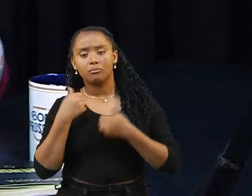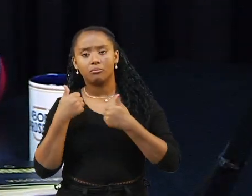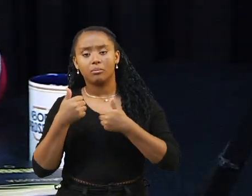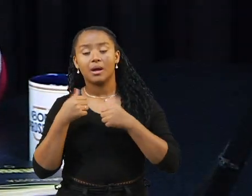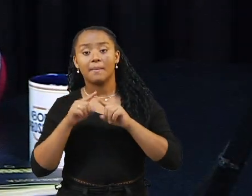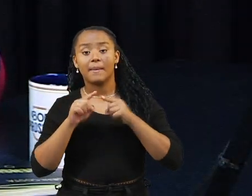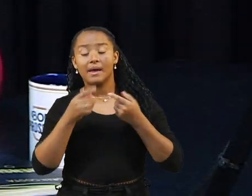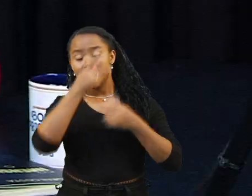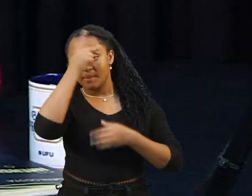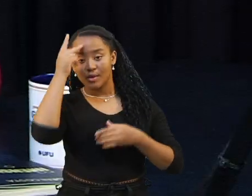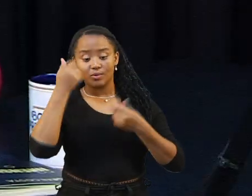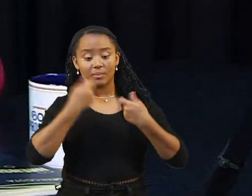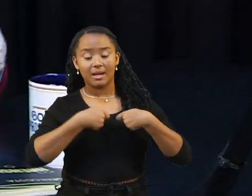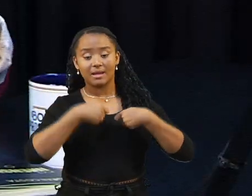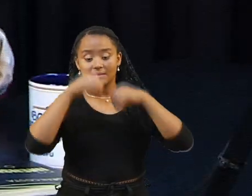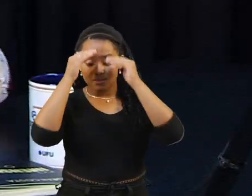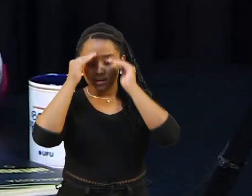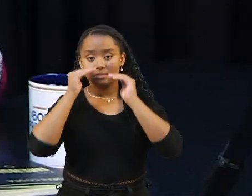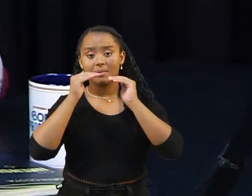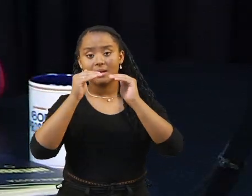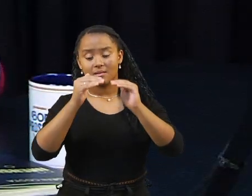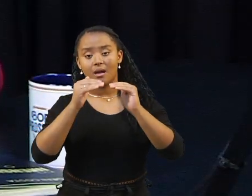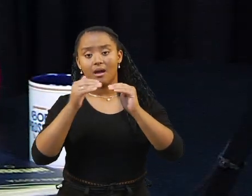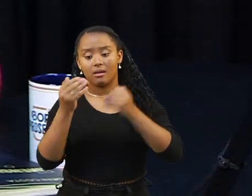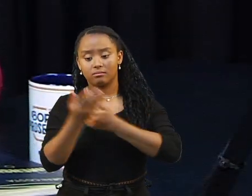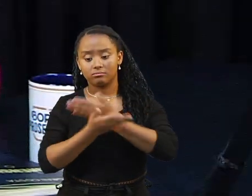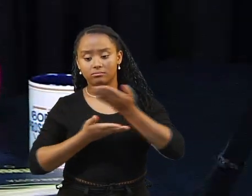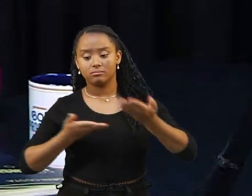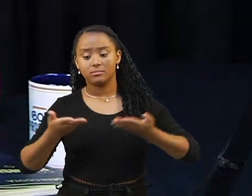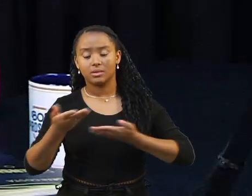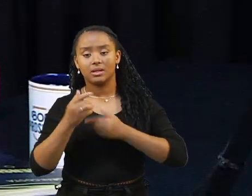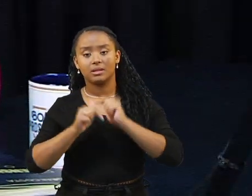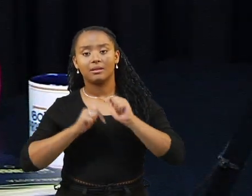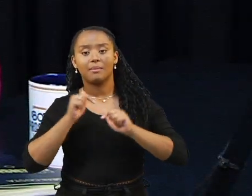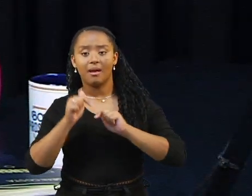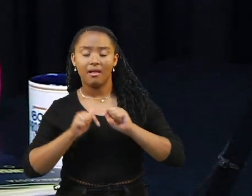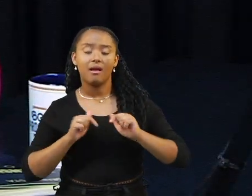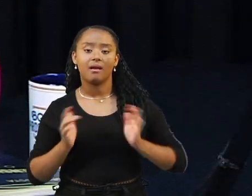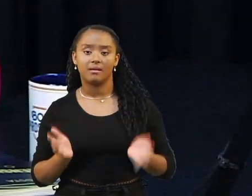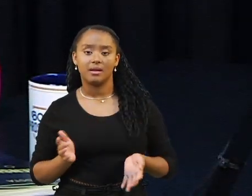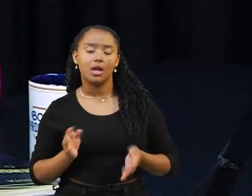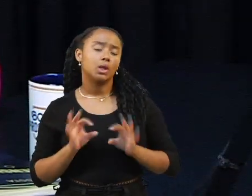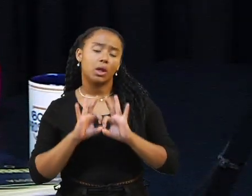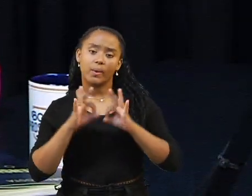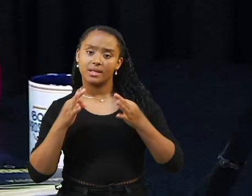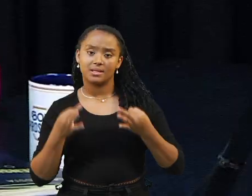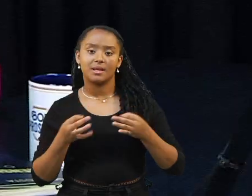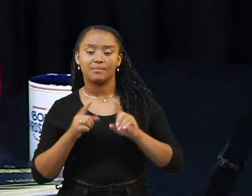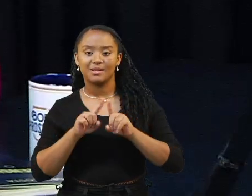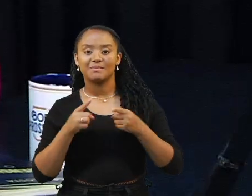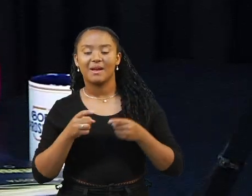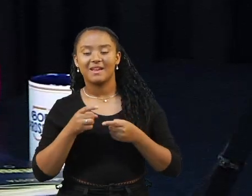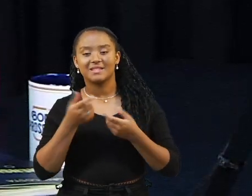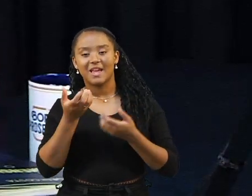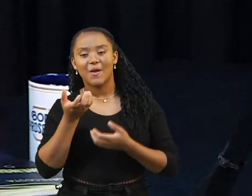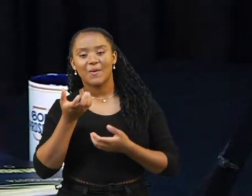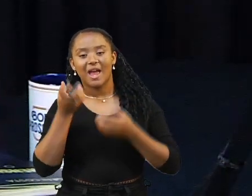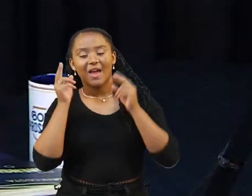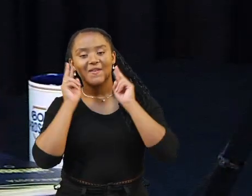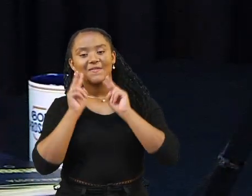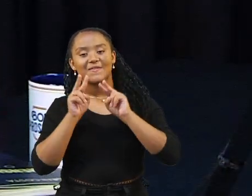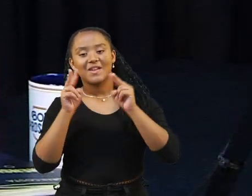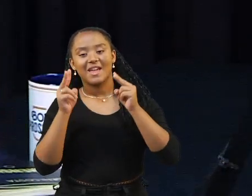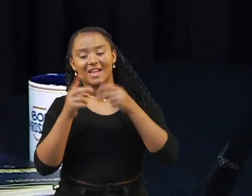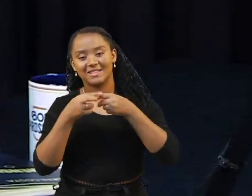que as pessoas saibam respeitar uns aos outros e trabalhar com uma harmonia, né? Não é simples, mas eu ainda quero